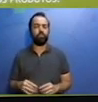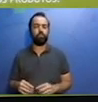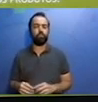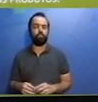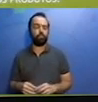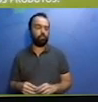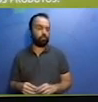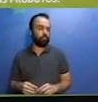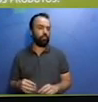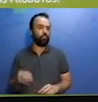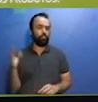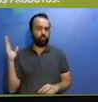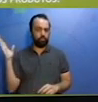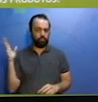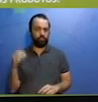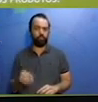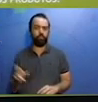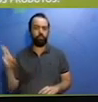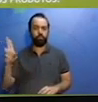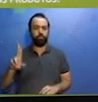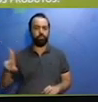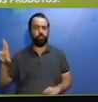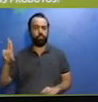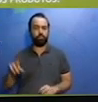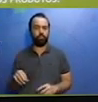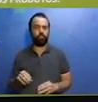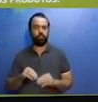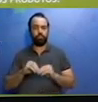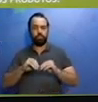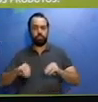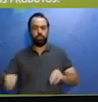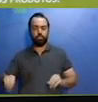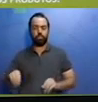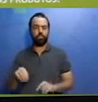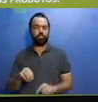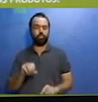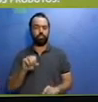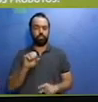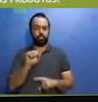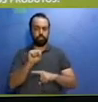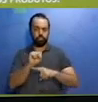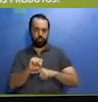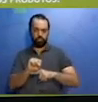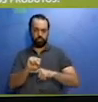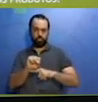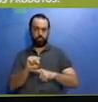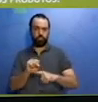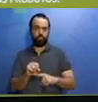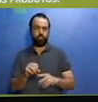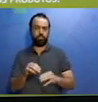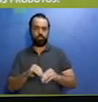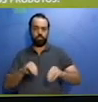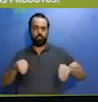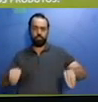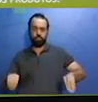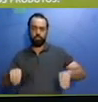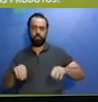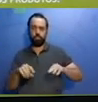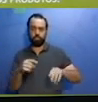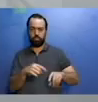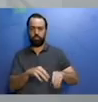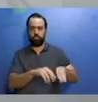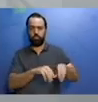fracionada ela é usada para separar o enxofre da areia no processo de obtenção do enxofre, que é uma